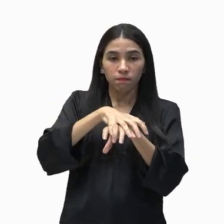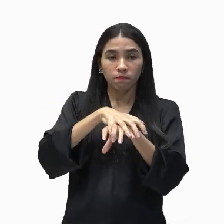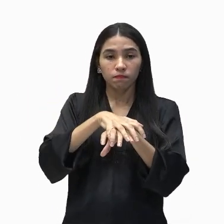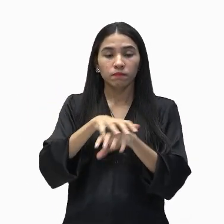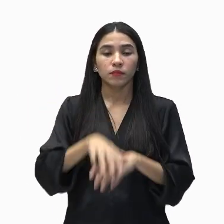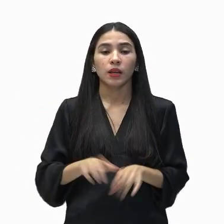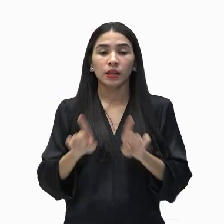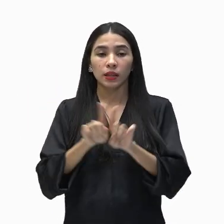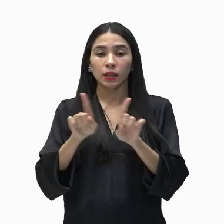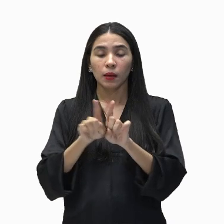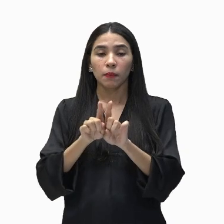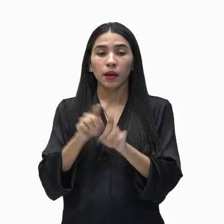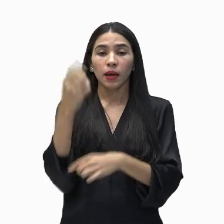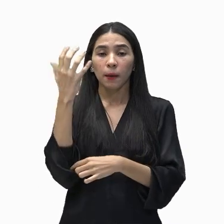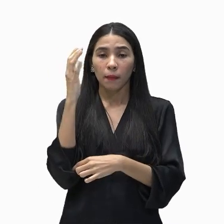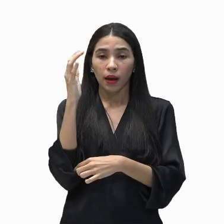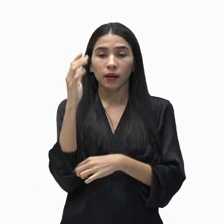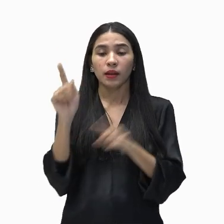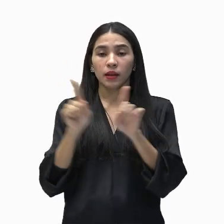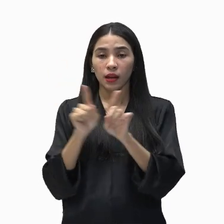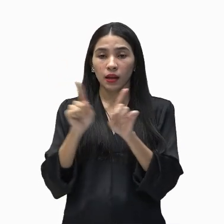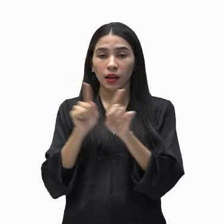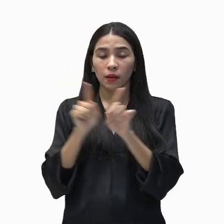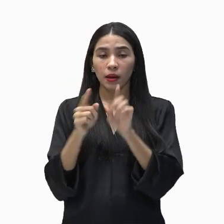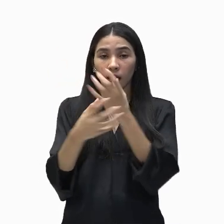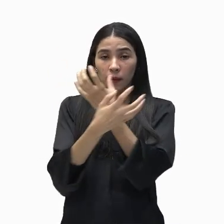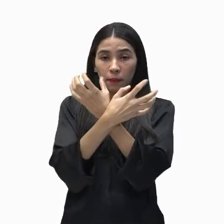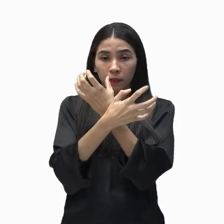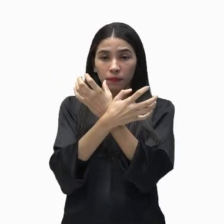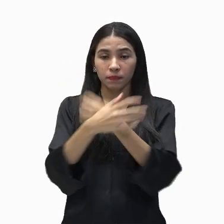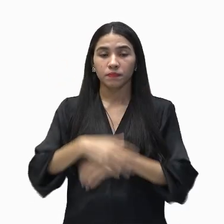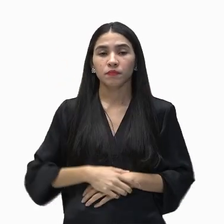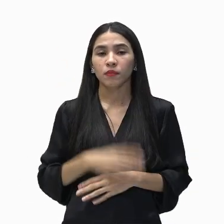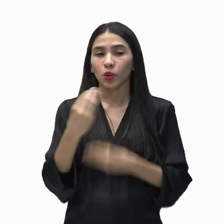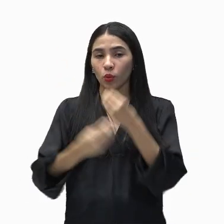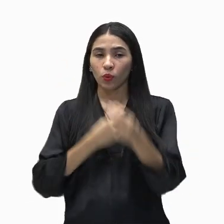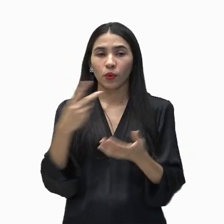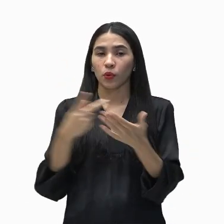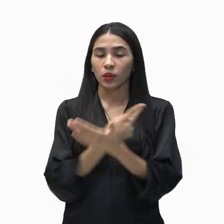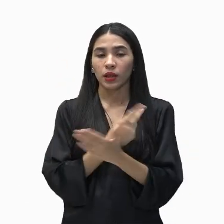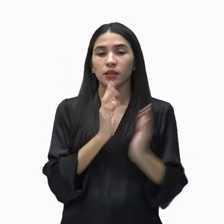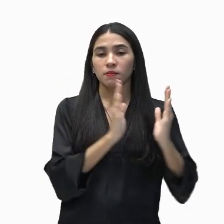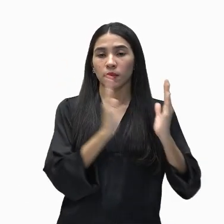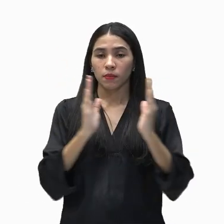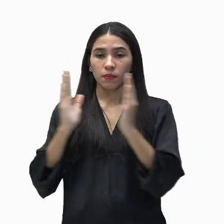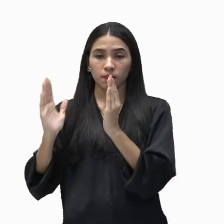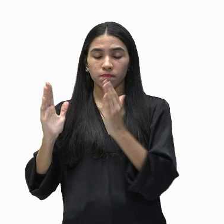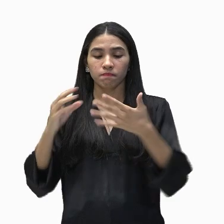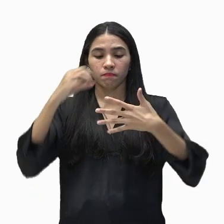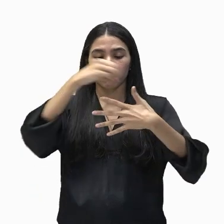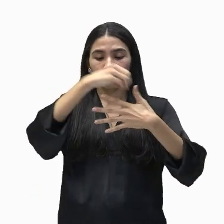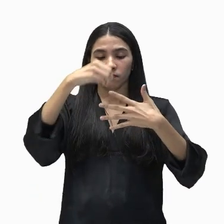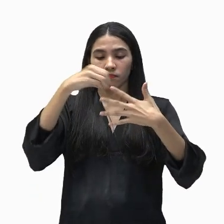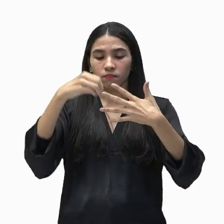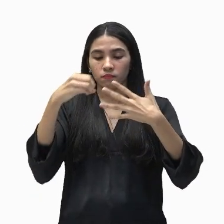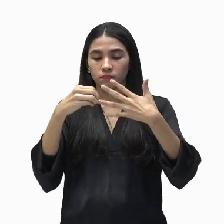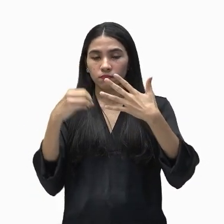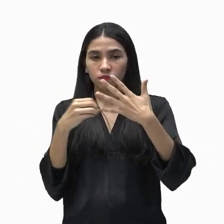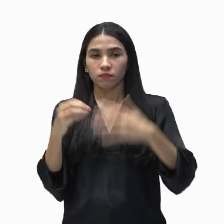vai entender como ocorre esse processo de classificação. É através da ciência